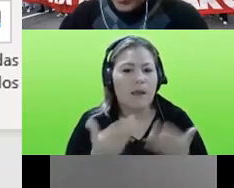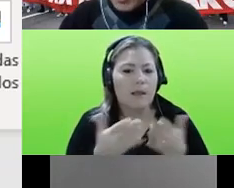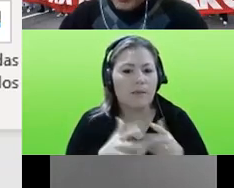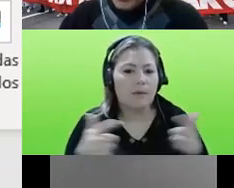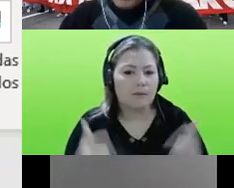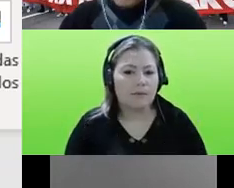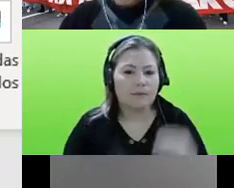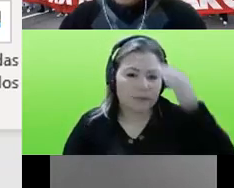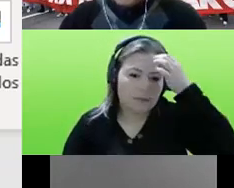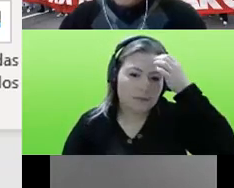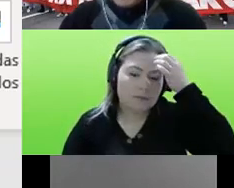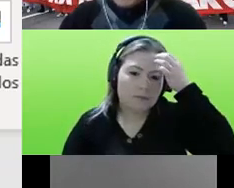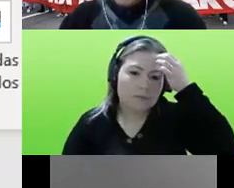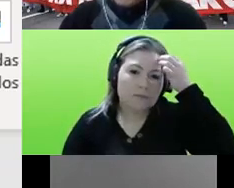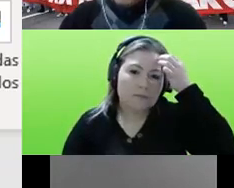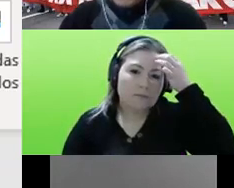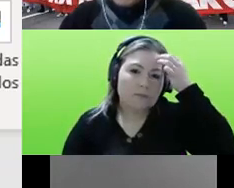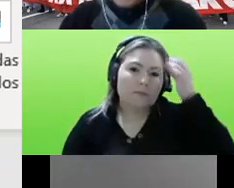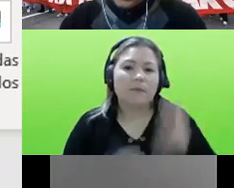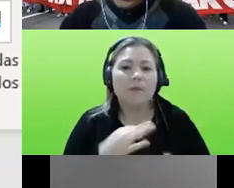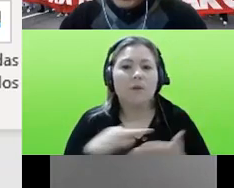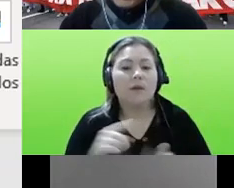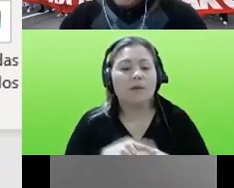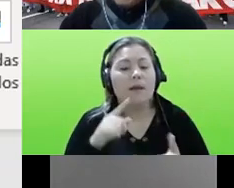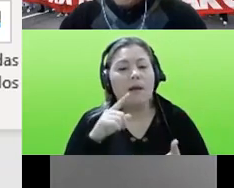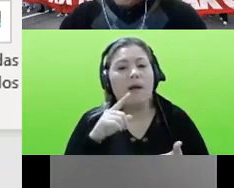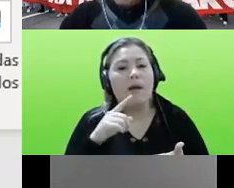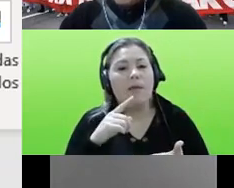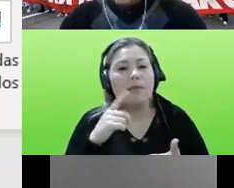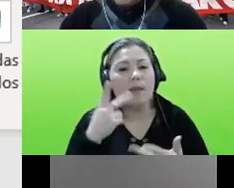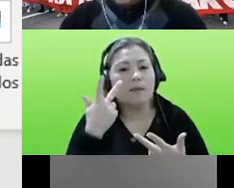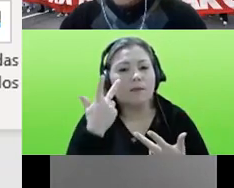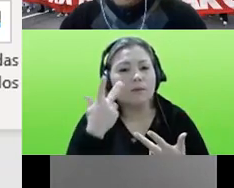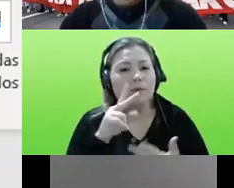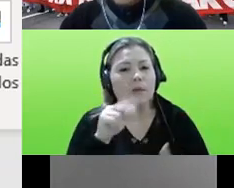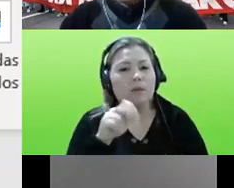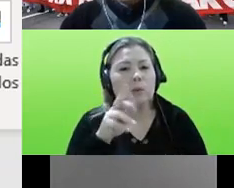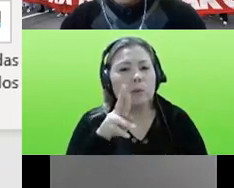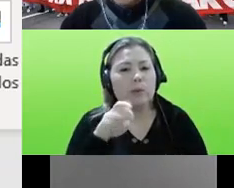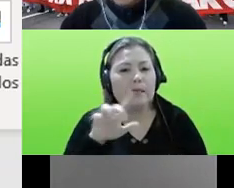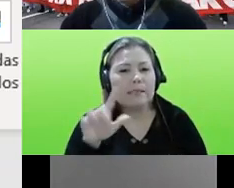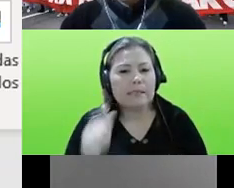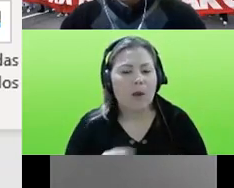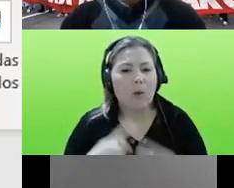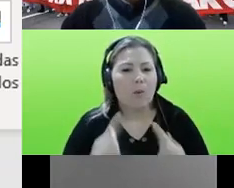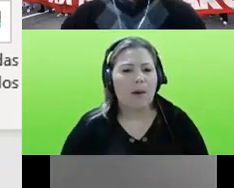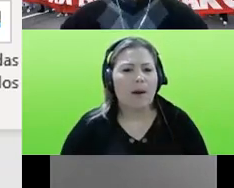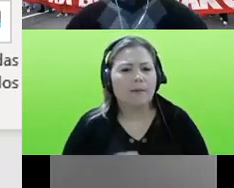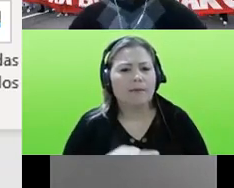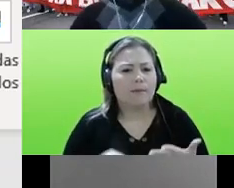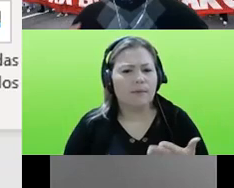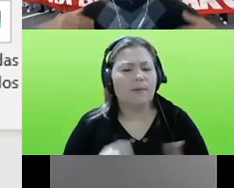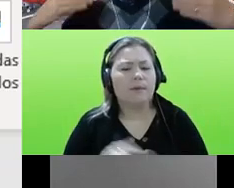Reflective Equilibrium, teoria da natureza humana, economia, psicologia, não é? Sociologia, teoria do significado e